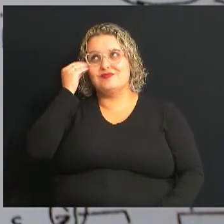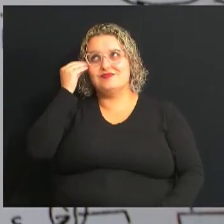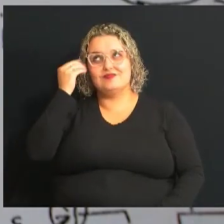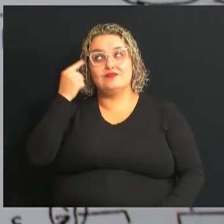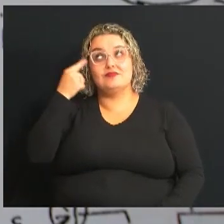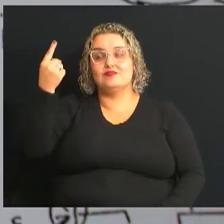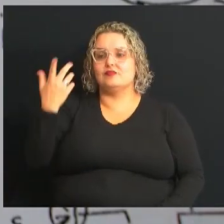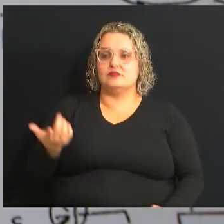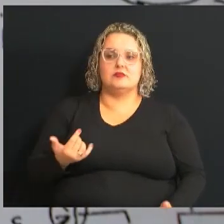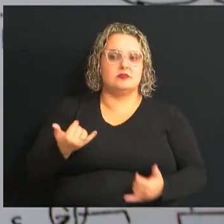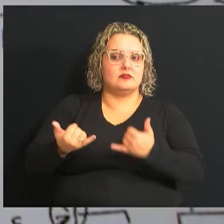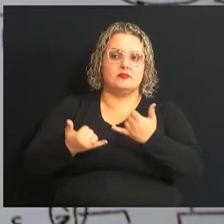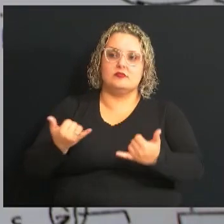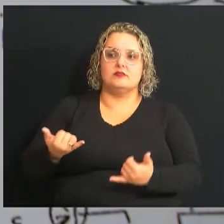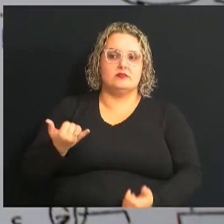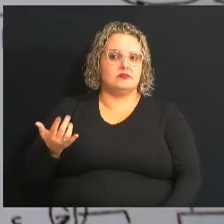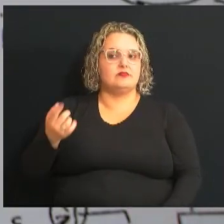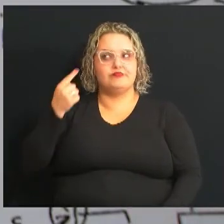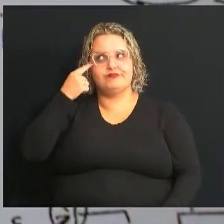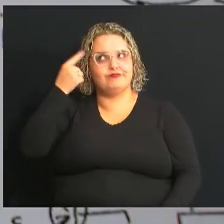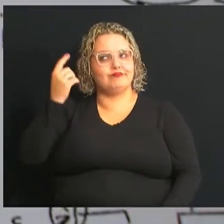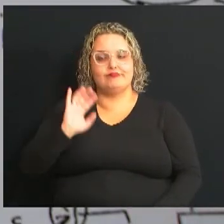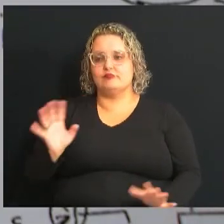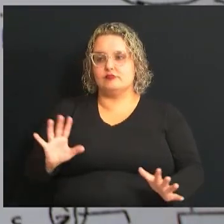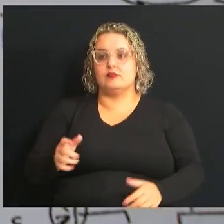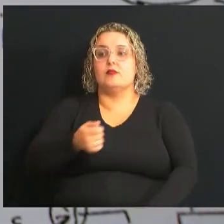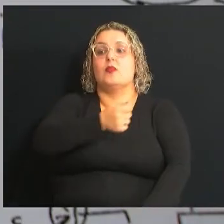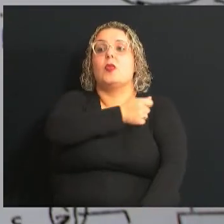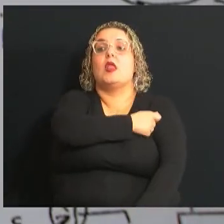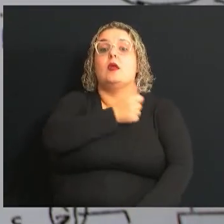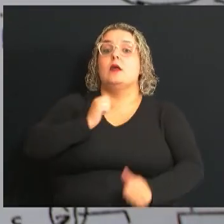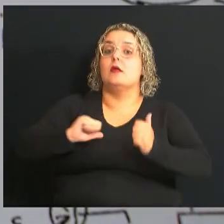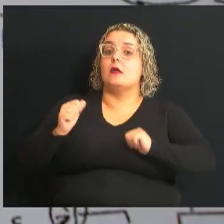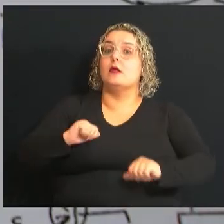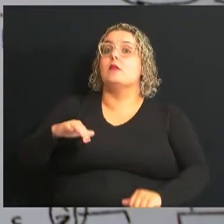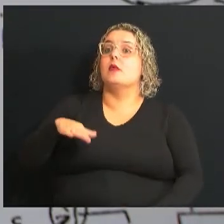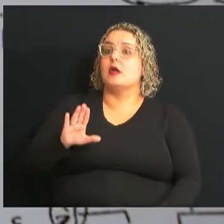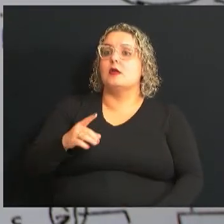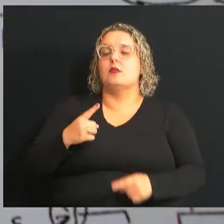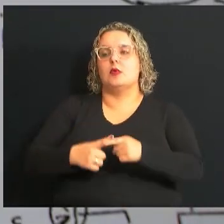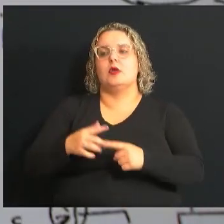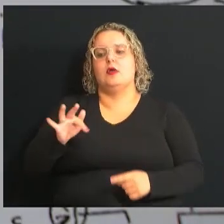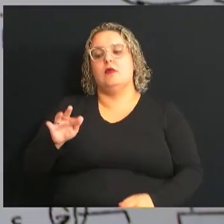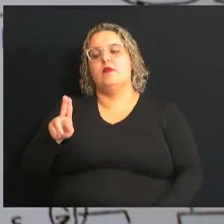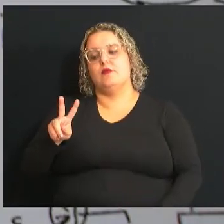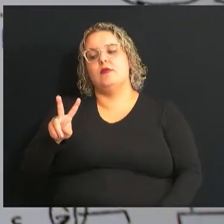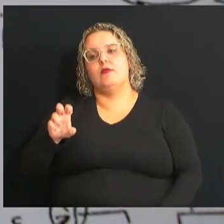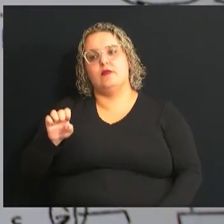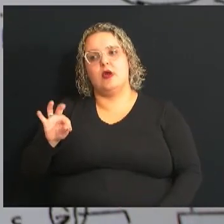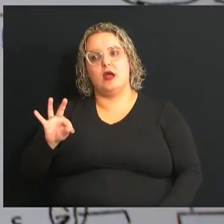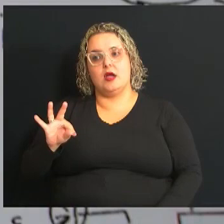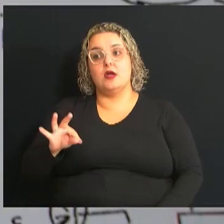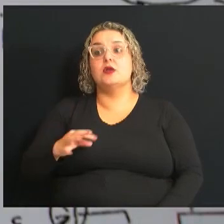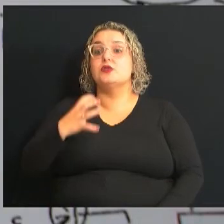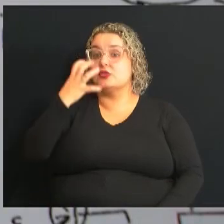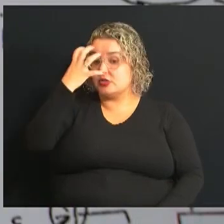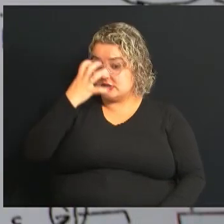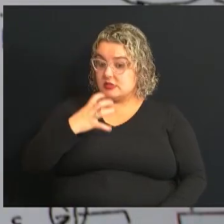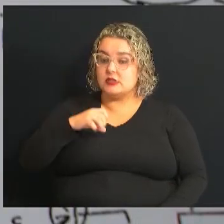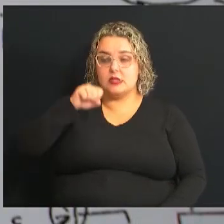brincadeira de adivinhação, só deixa esse aluno muito mais ansioso, porque a FUVEST é um vestibular sério,